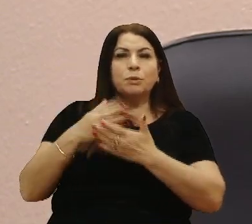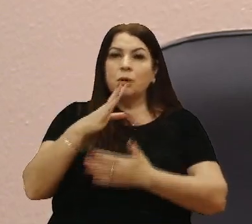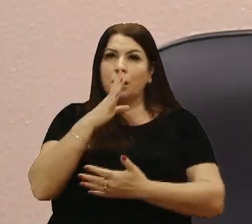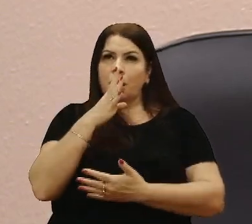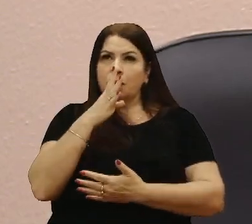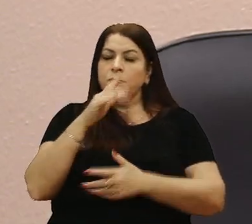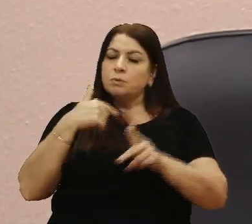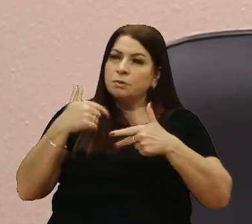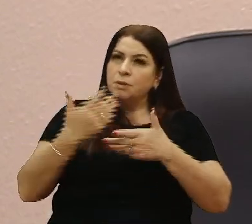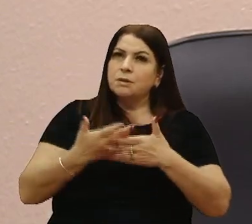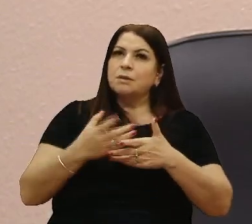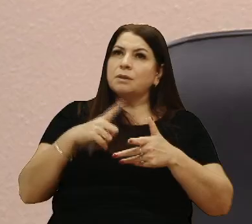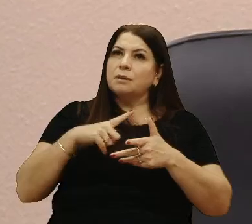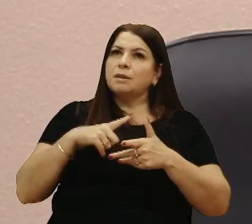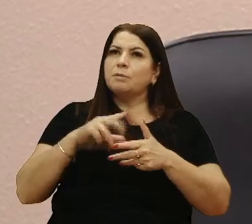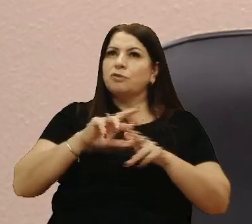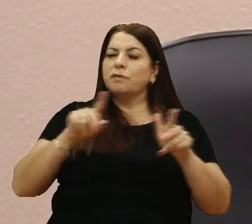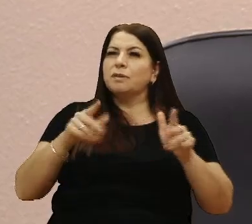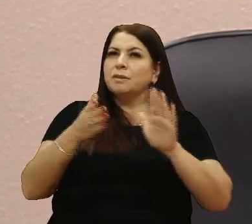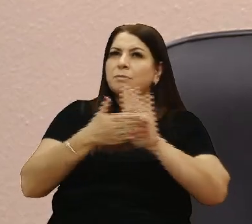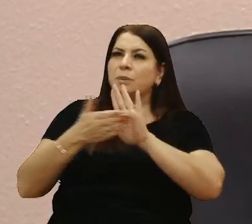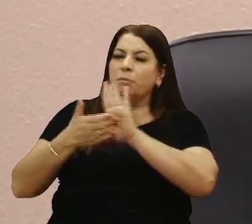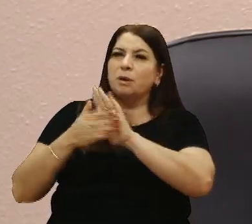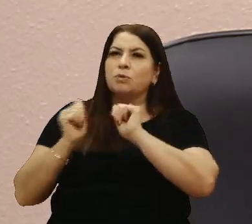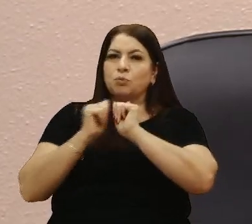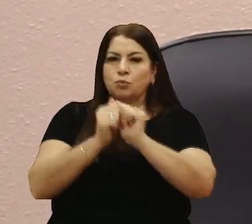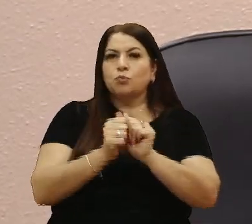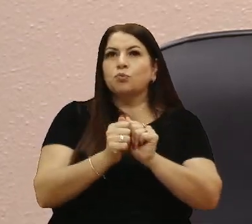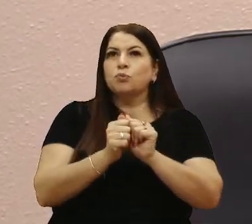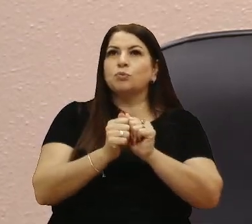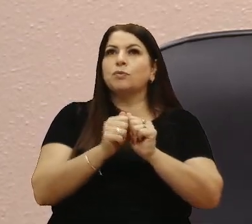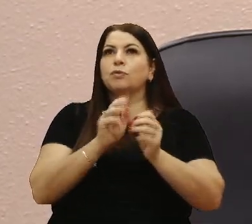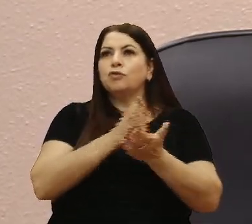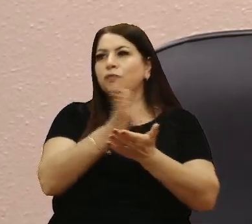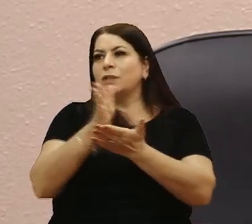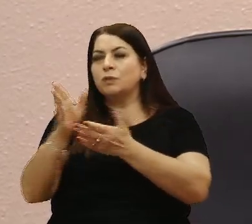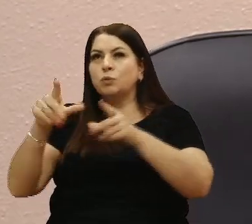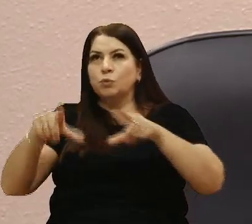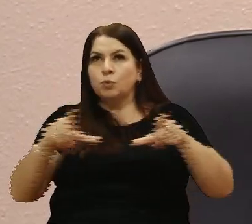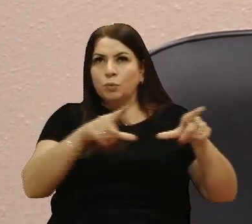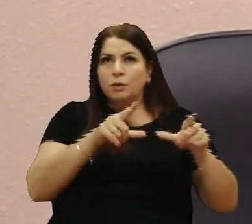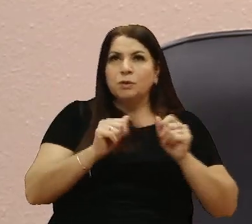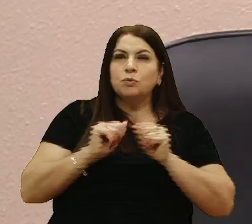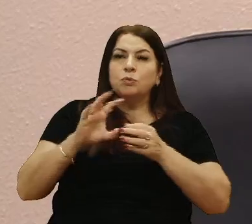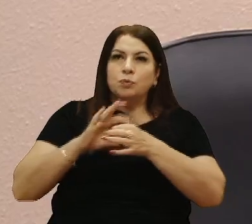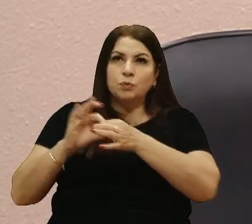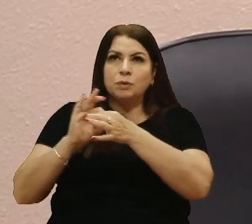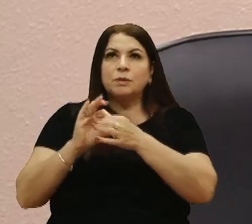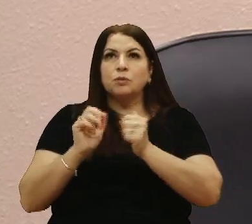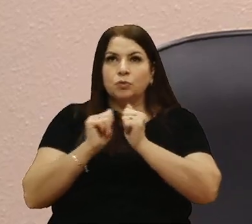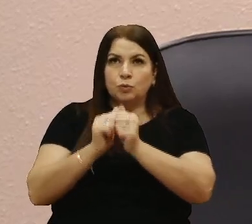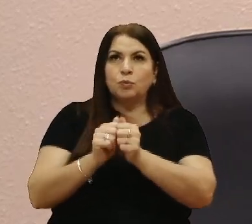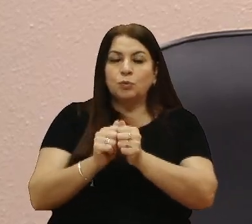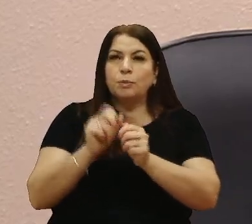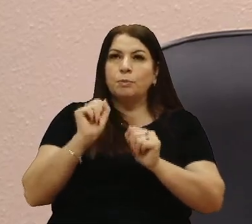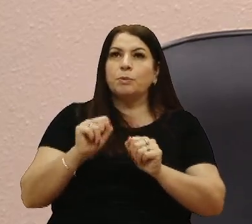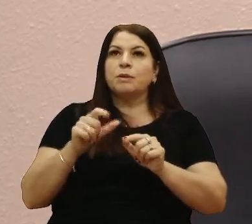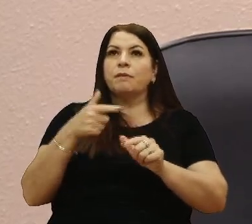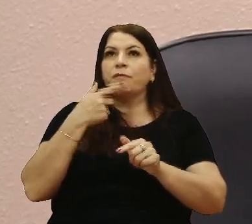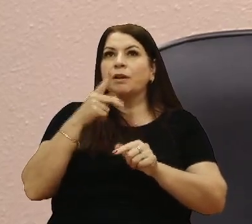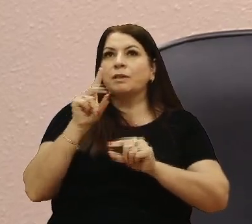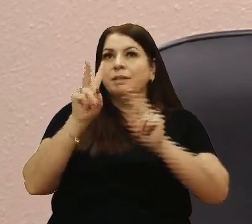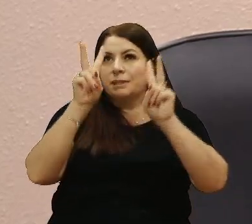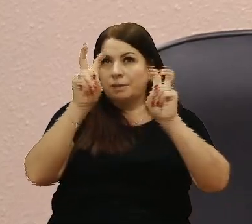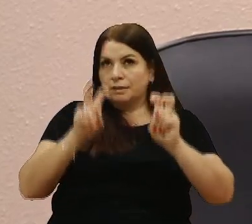seu trabalho e temos tido diversas pautas em conjunto. Vamos em diversos lugares unidas, né, juntas, para poder tratar